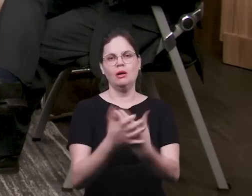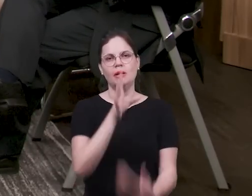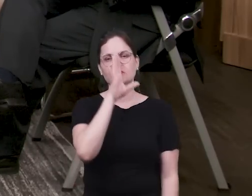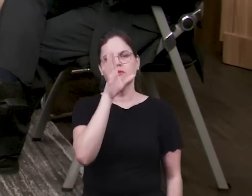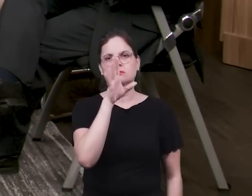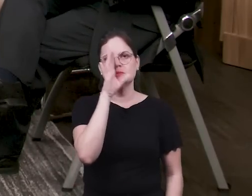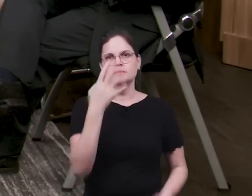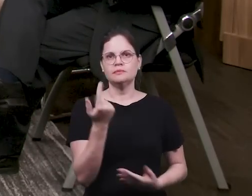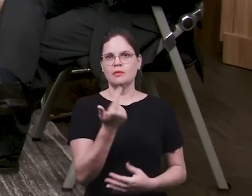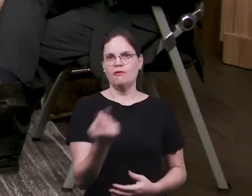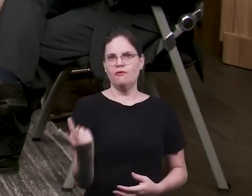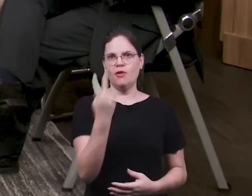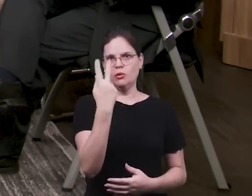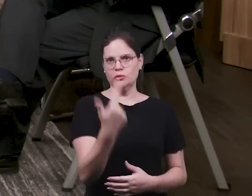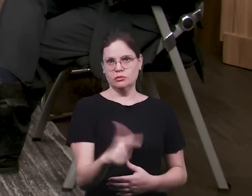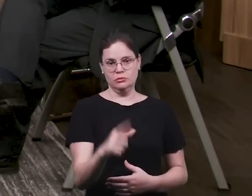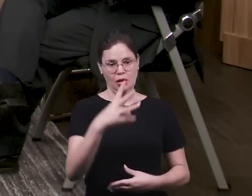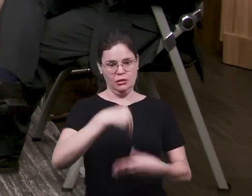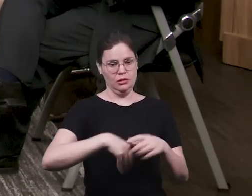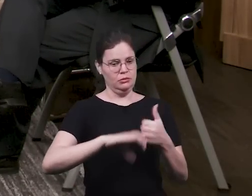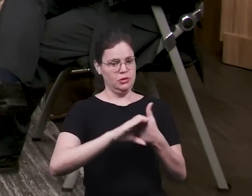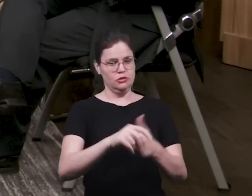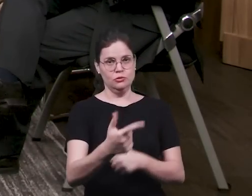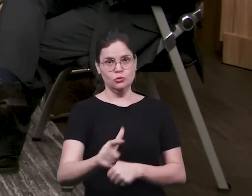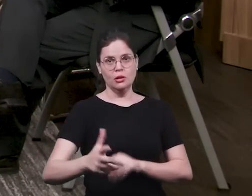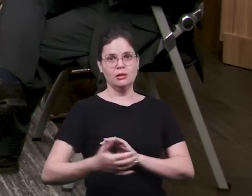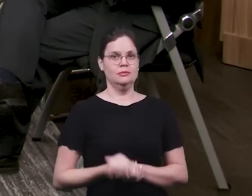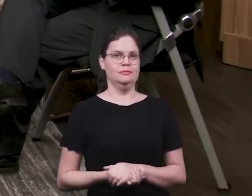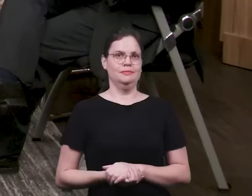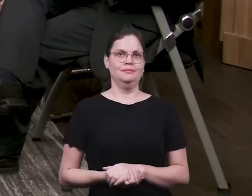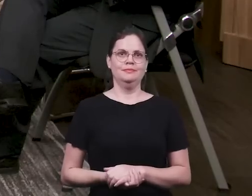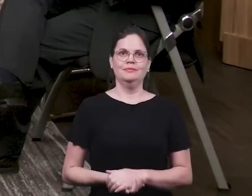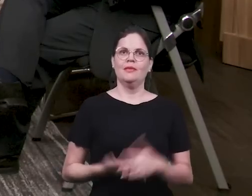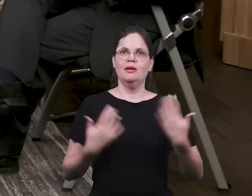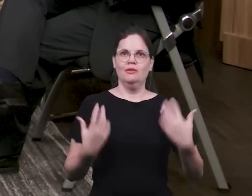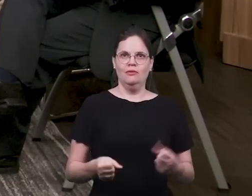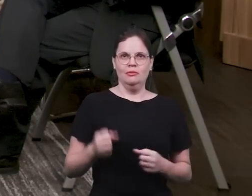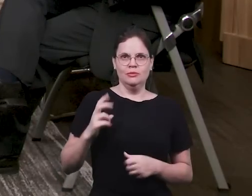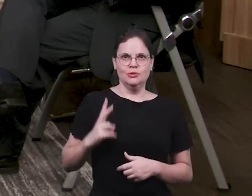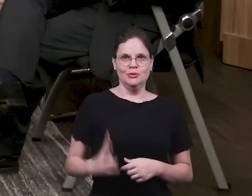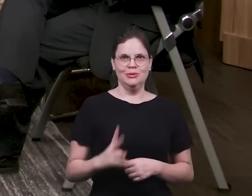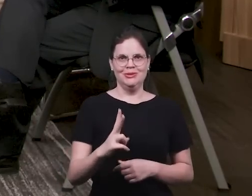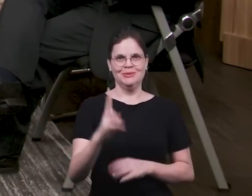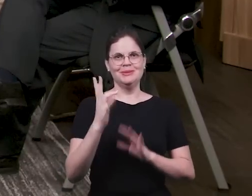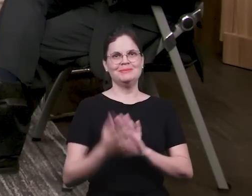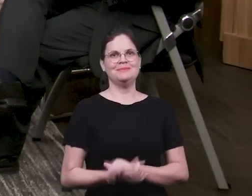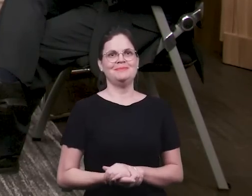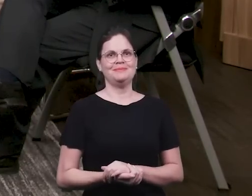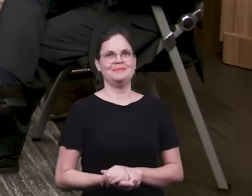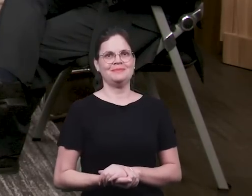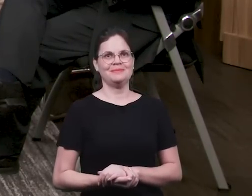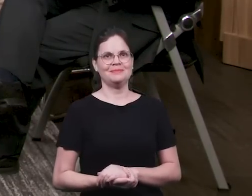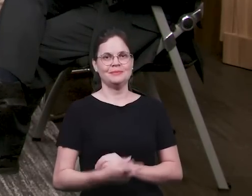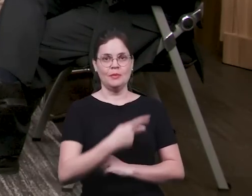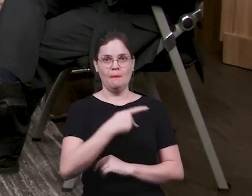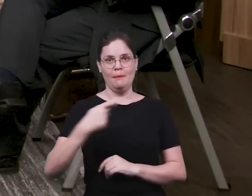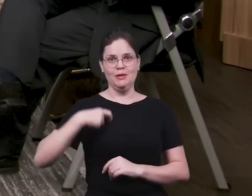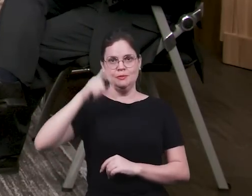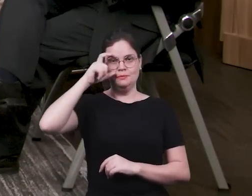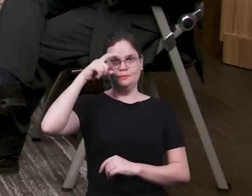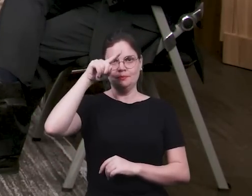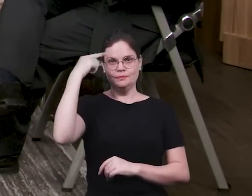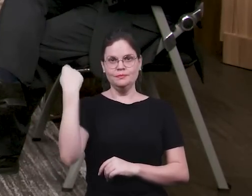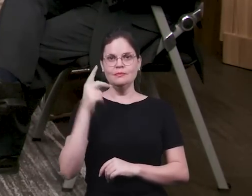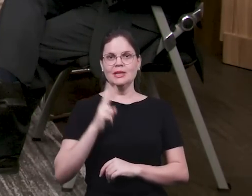profético nenhum, que é letra. Vamos lá, vamos seguir aqui e o pastor Edson Ian